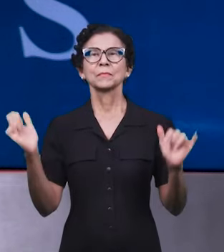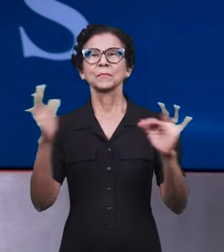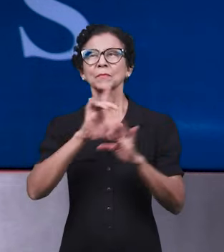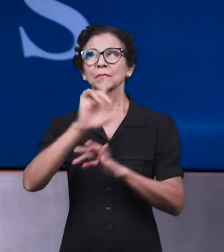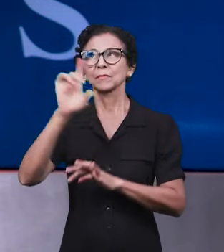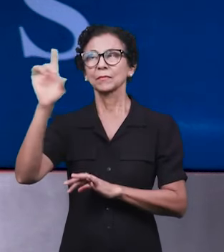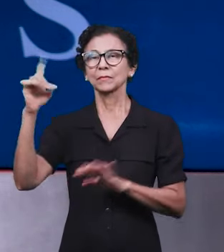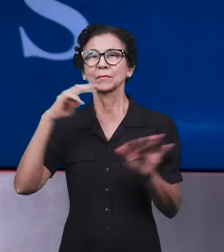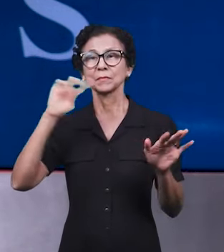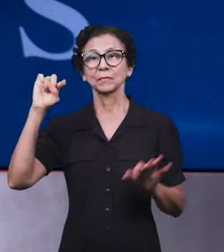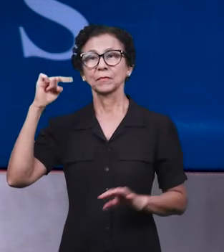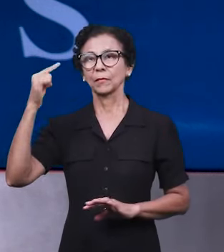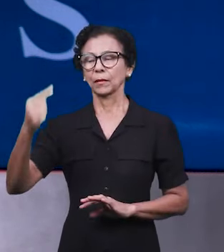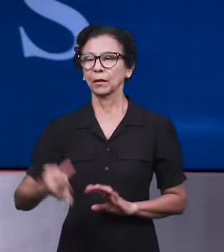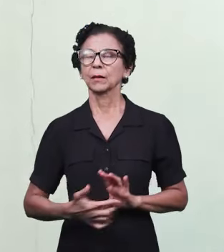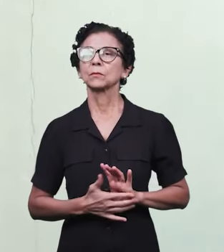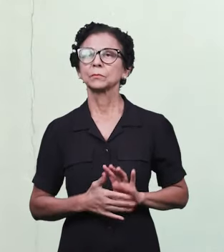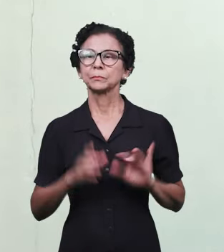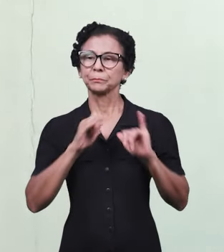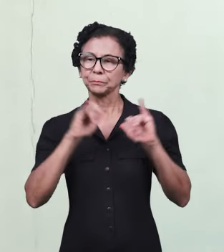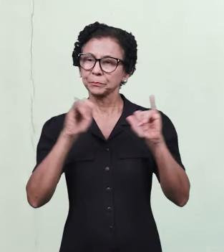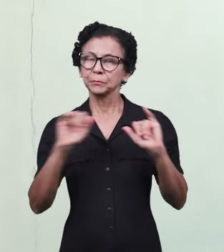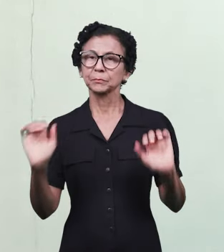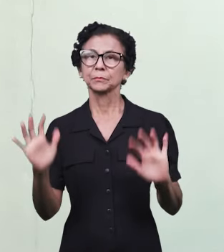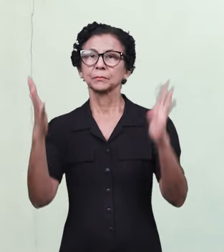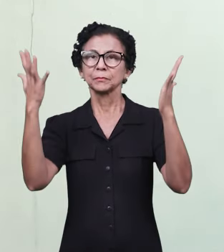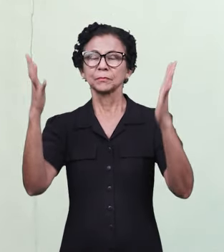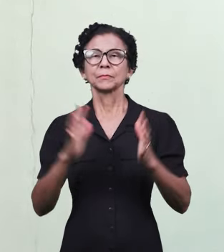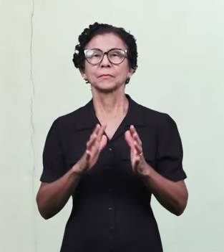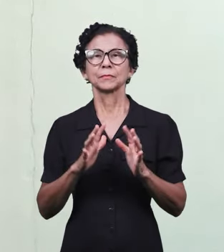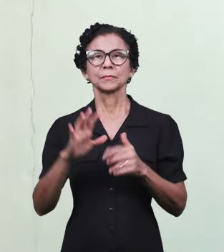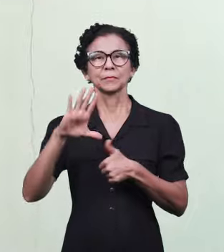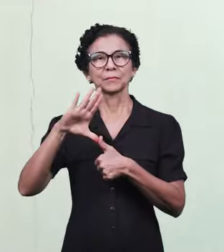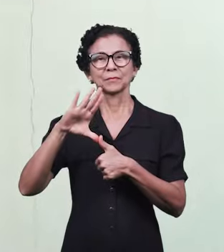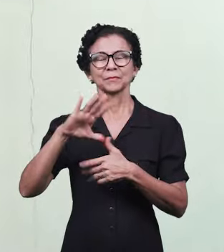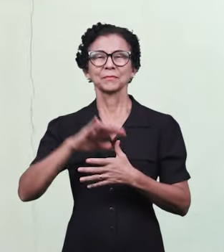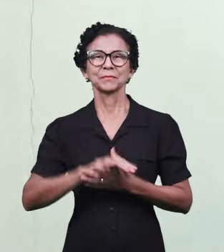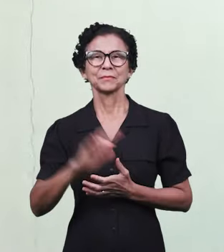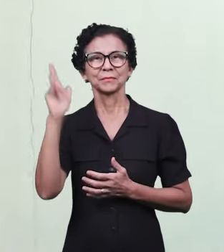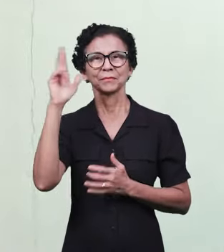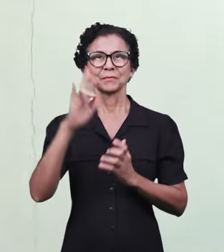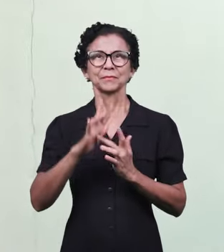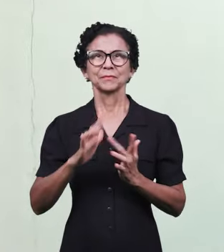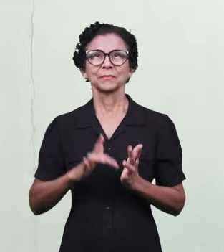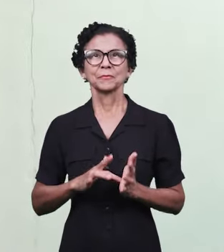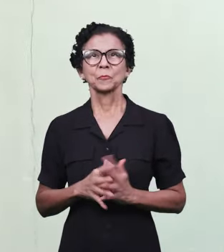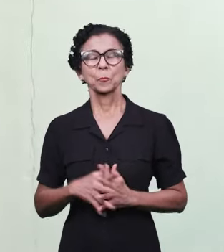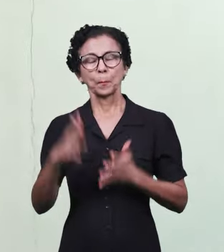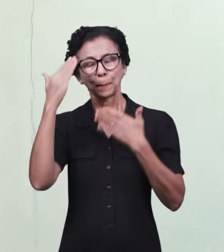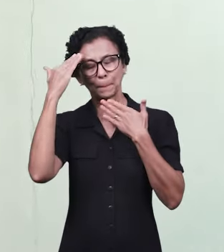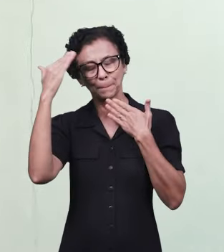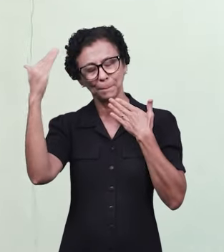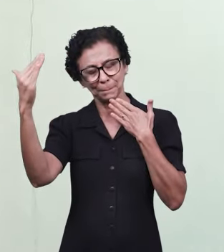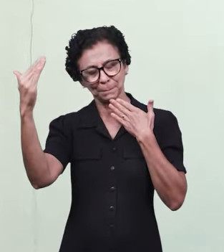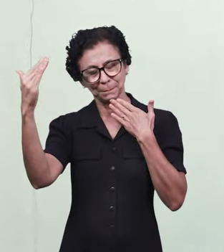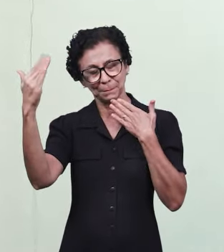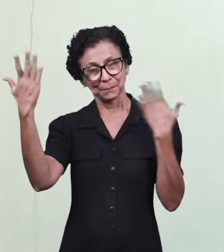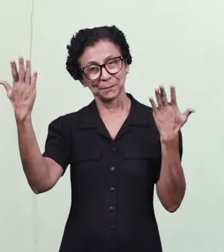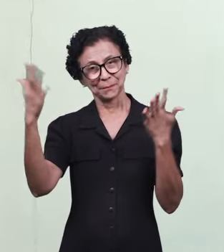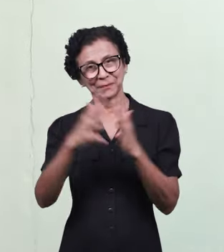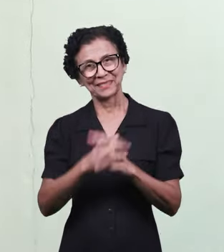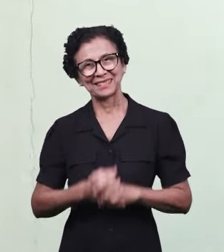notícias da Europa aqui no Manaí News. A paz do Senhor Jesus, Jorge, irmãos! Neste último final de semana, tivemos na cidade de Bruxelas,